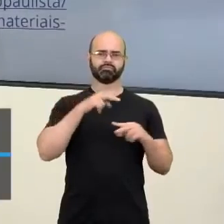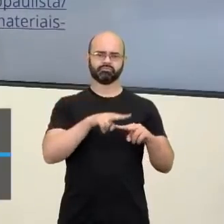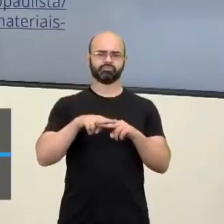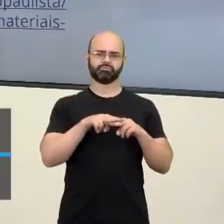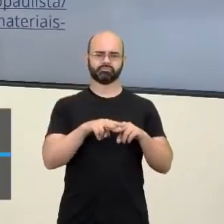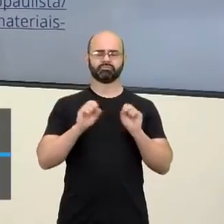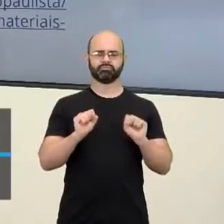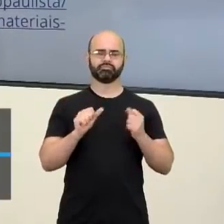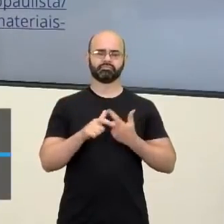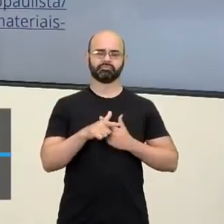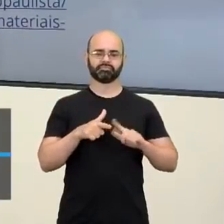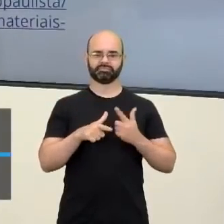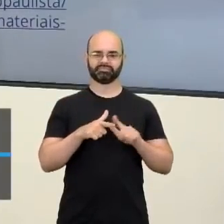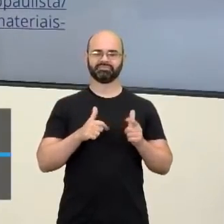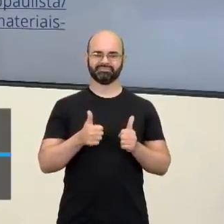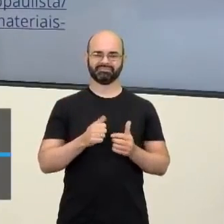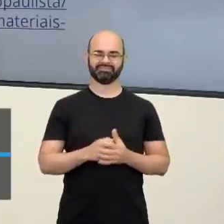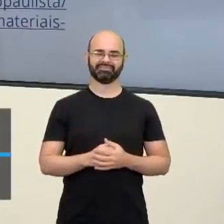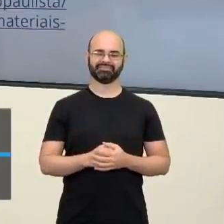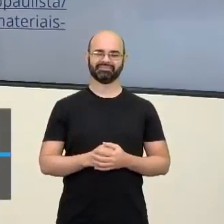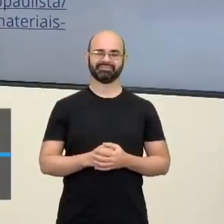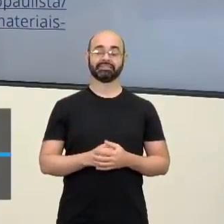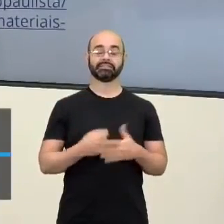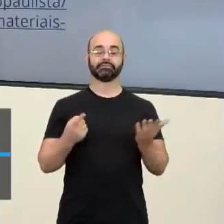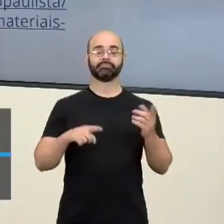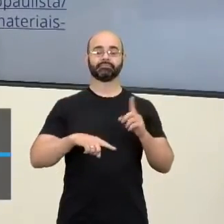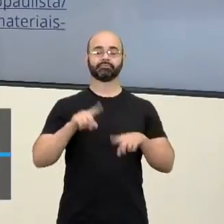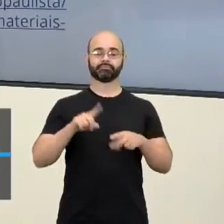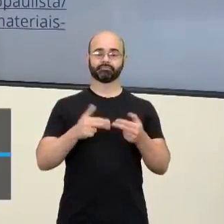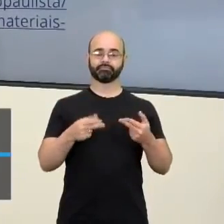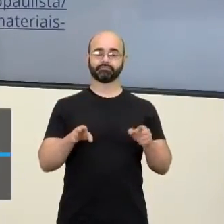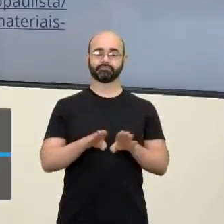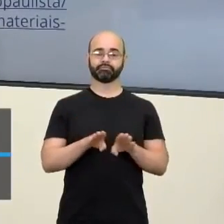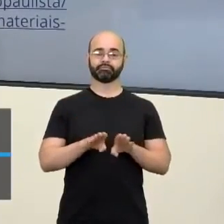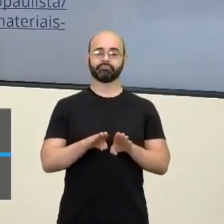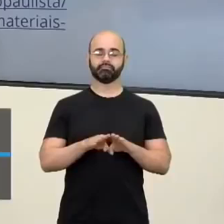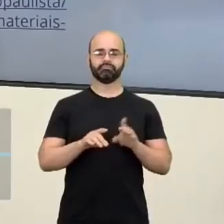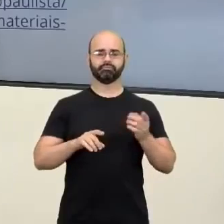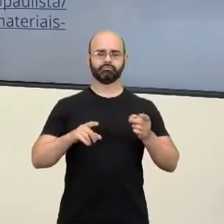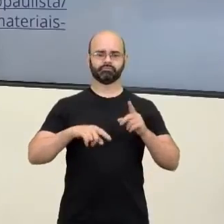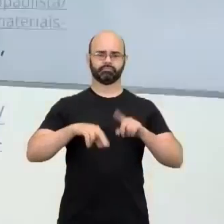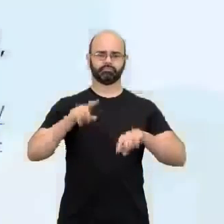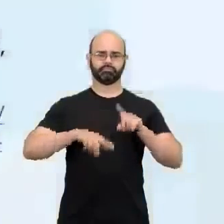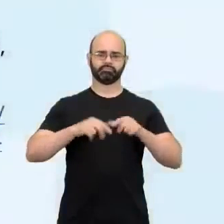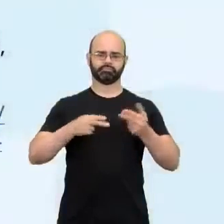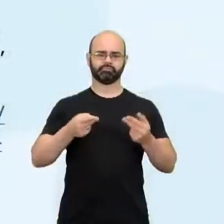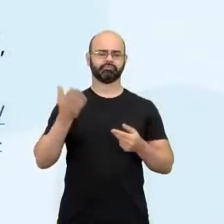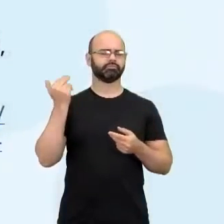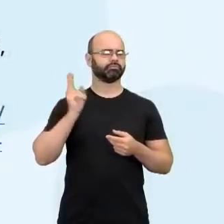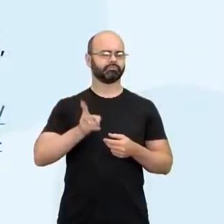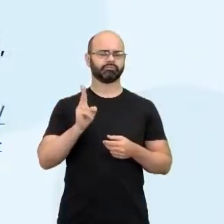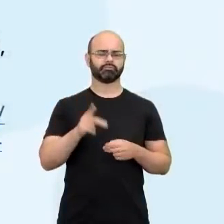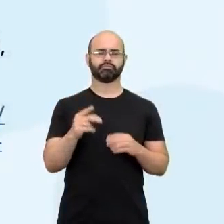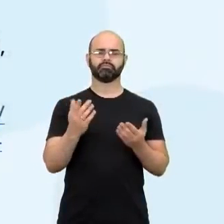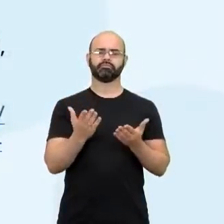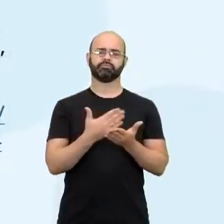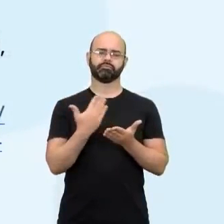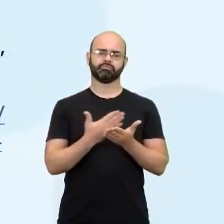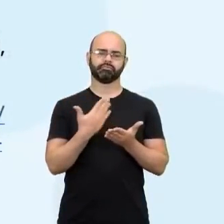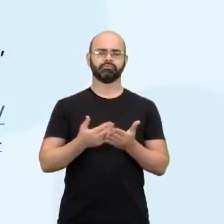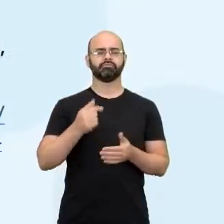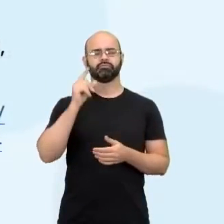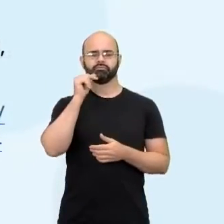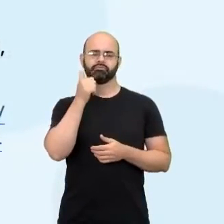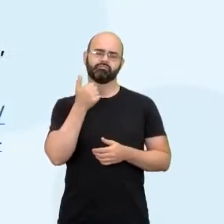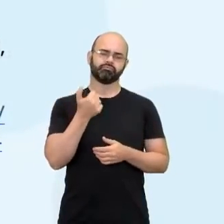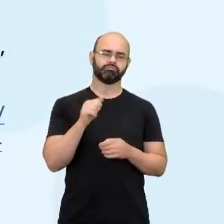um outro aspecto da aula, tá bom? E aí também tem os materiais da aula de hoje, são aqueles materiais de sempre, né? Your Notebook, a Pen or